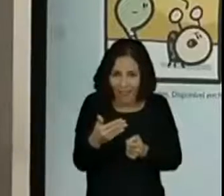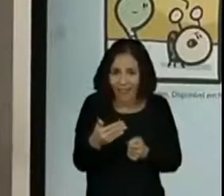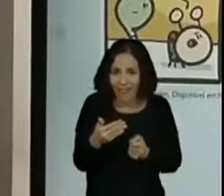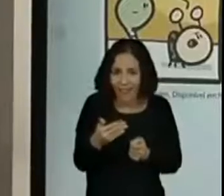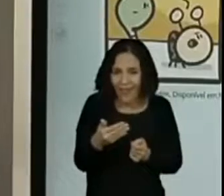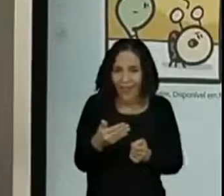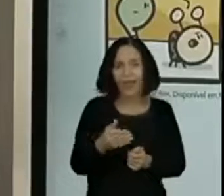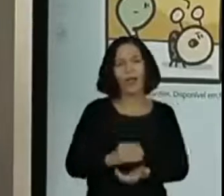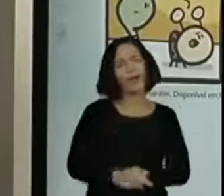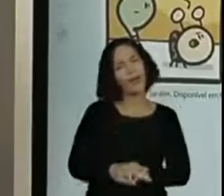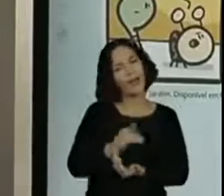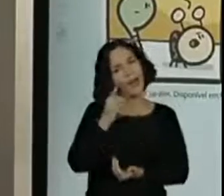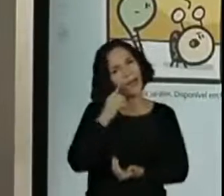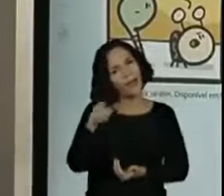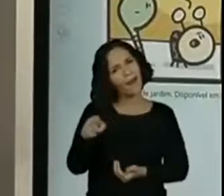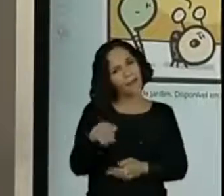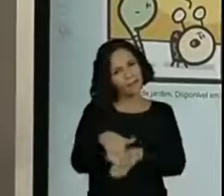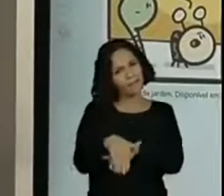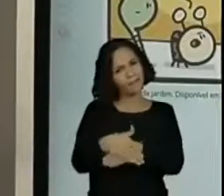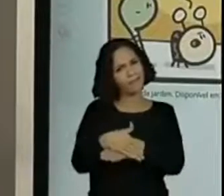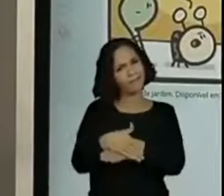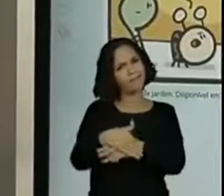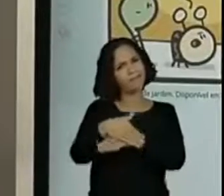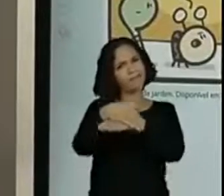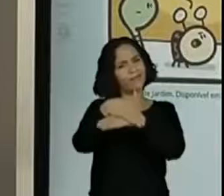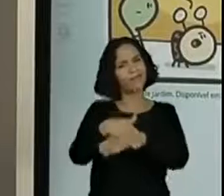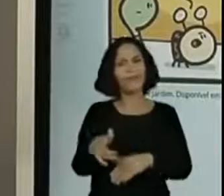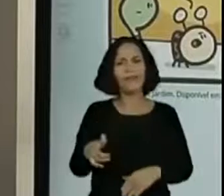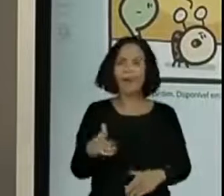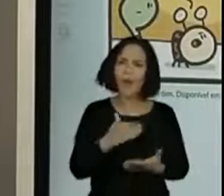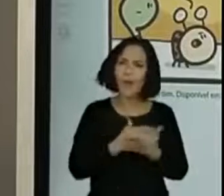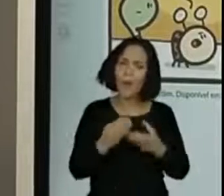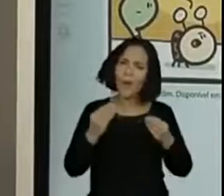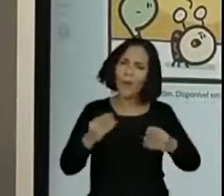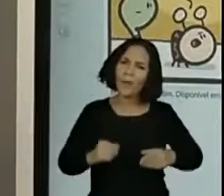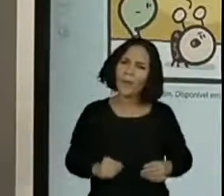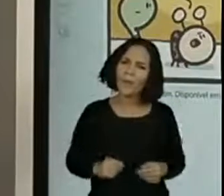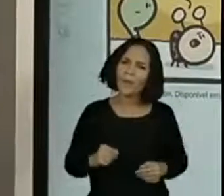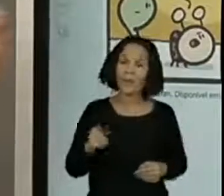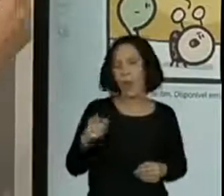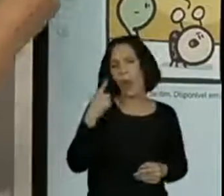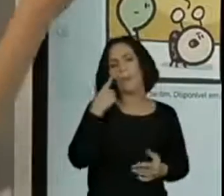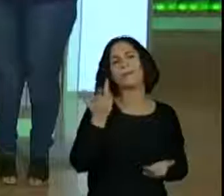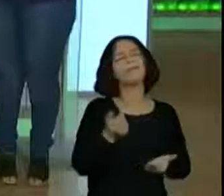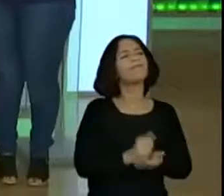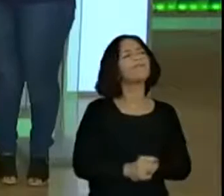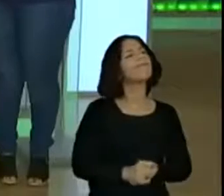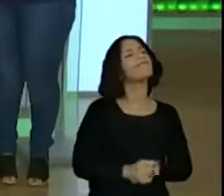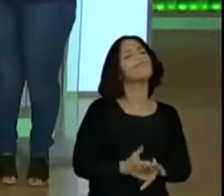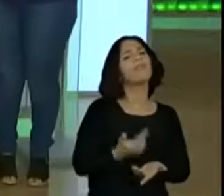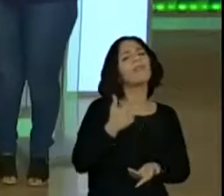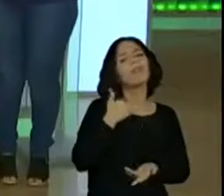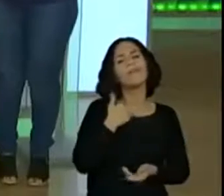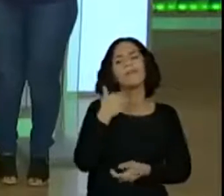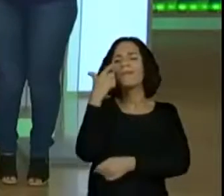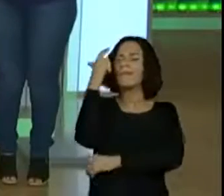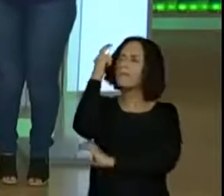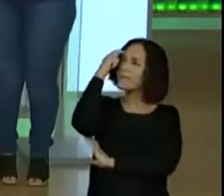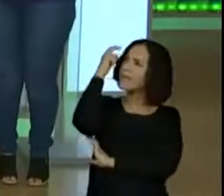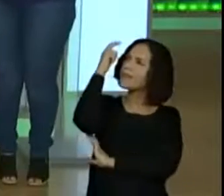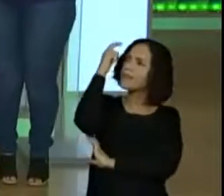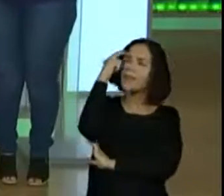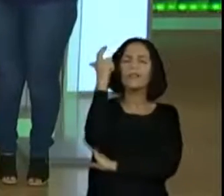Olha como essa Joaninha, de personalidade forte, começa aí. Ela fica falando, ó, fico